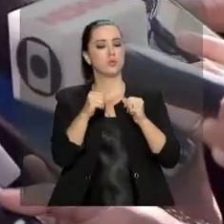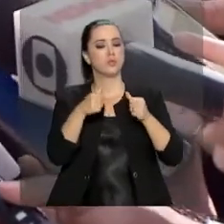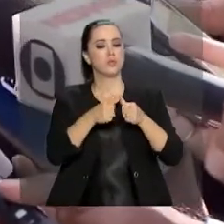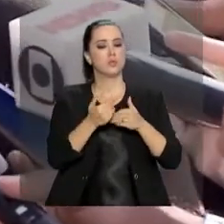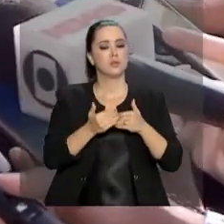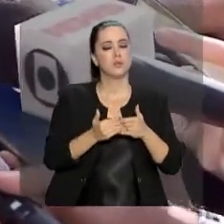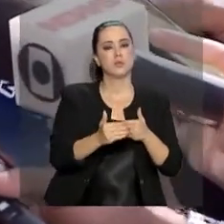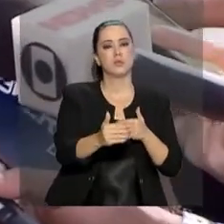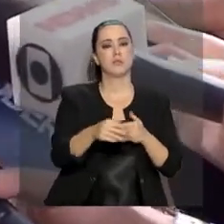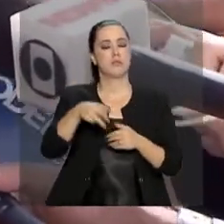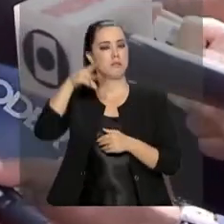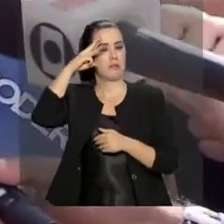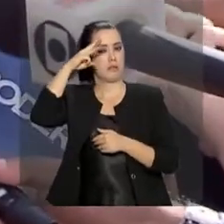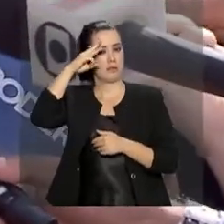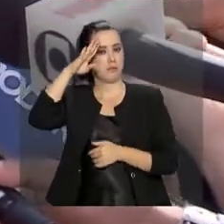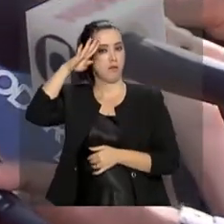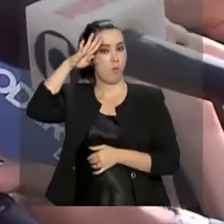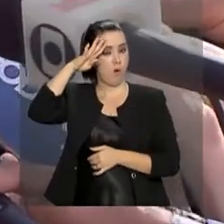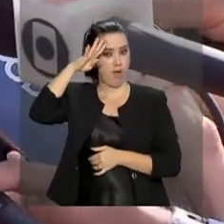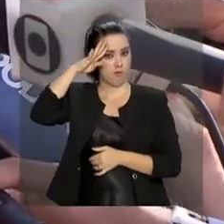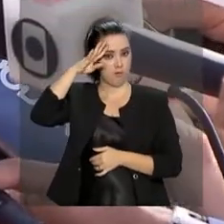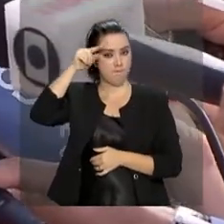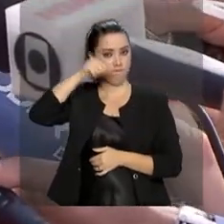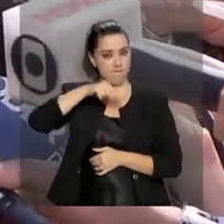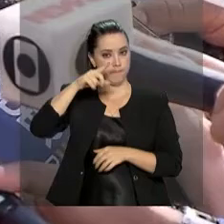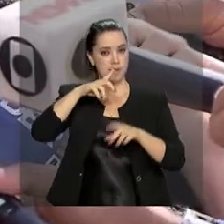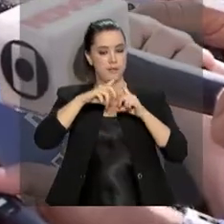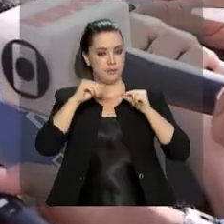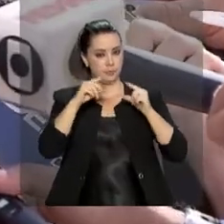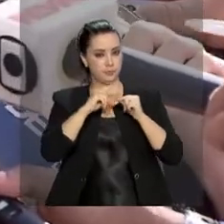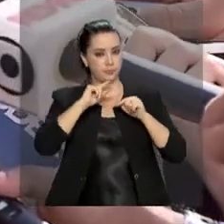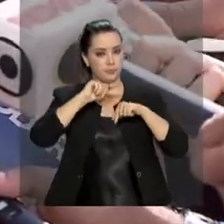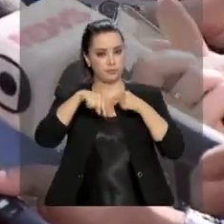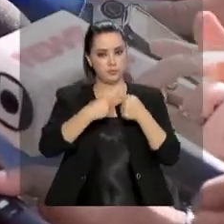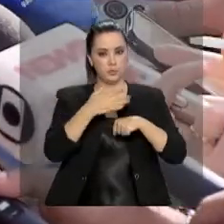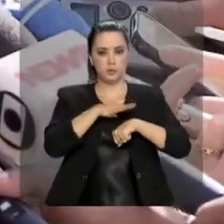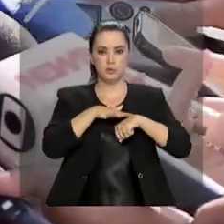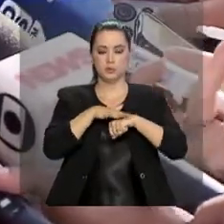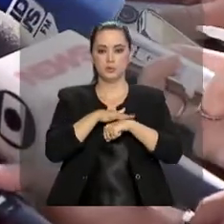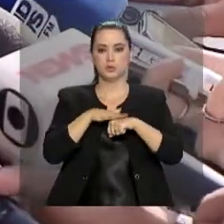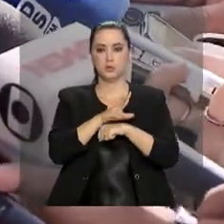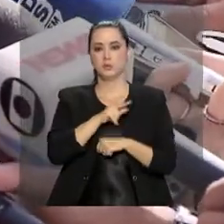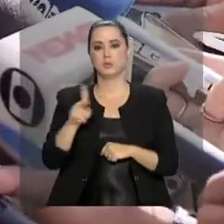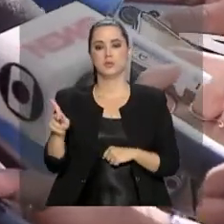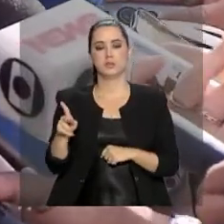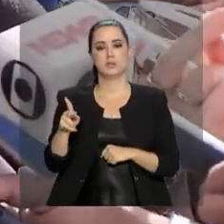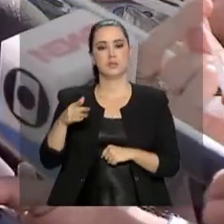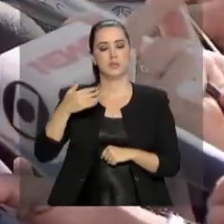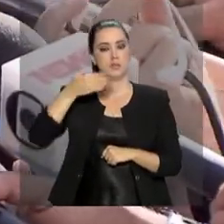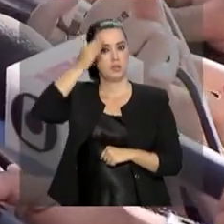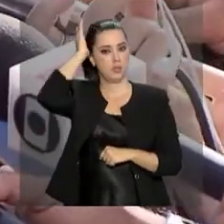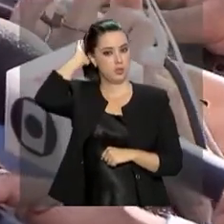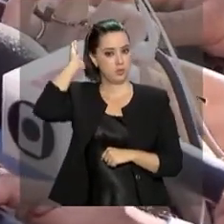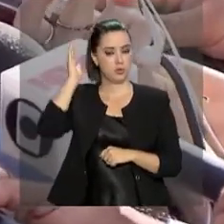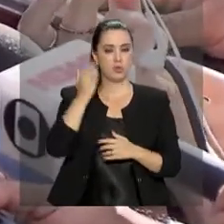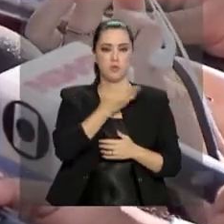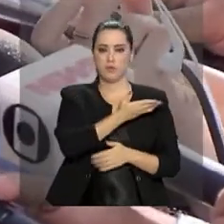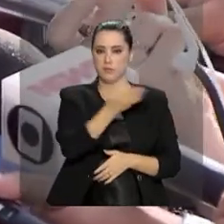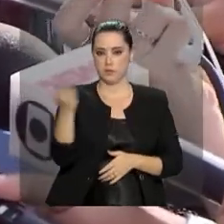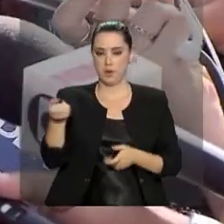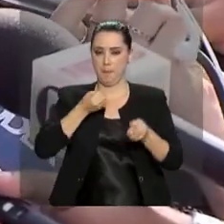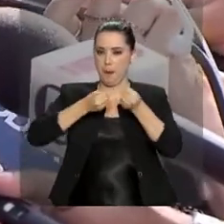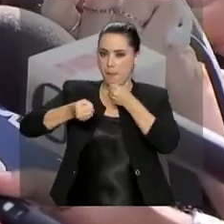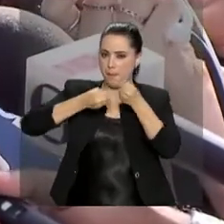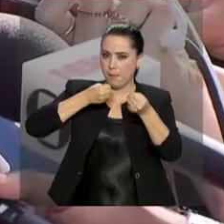aqui terça e quarta-feira após a conversa com o presidente michel temer os senhores e senhoras da